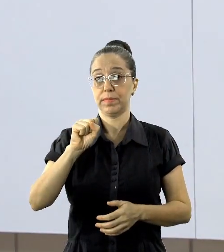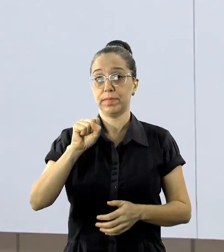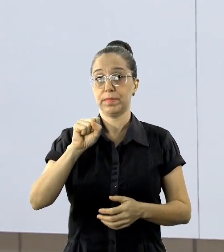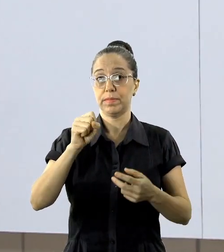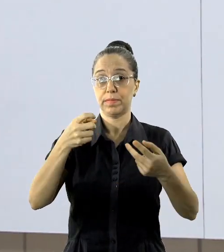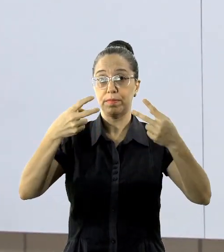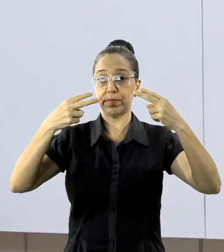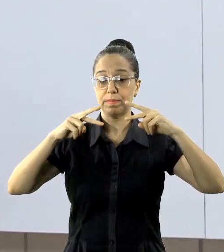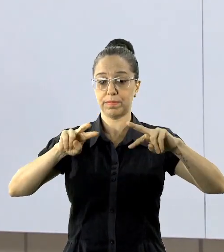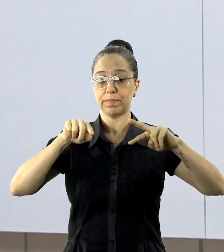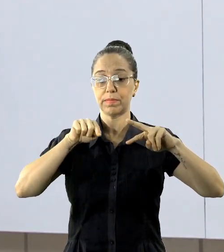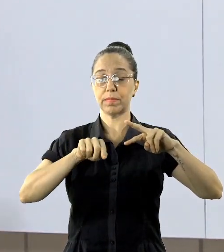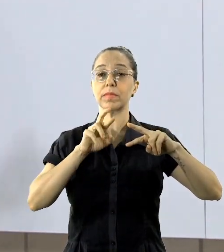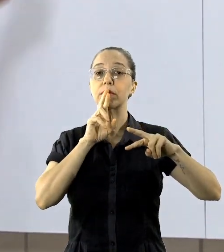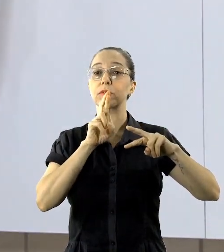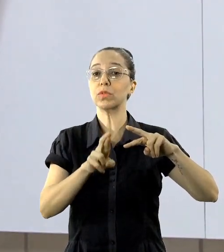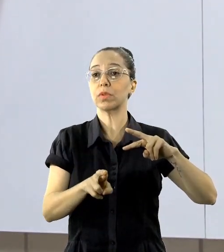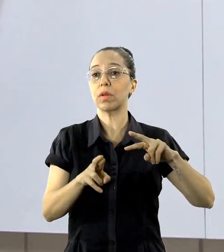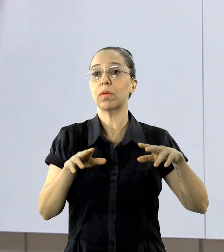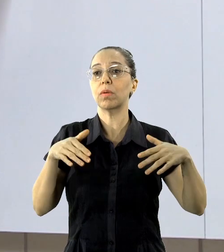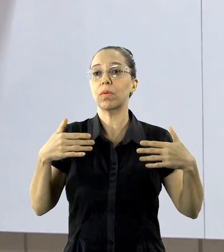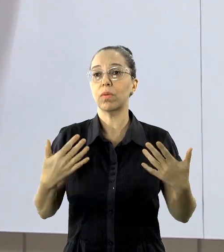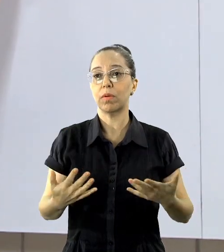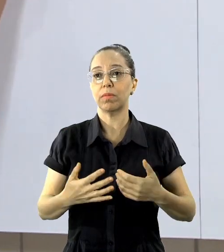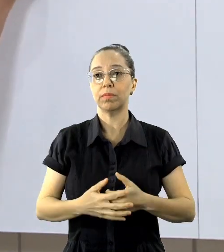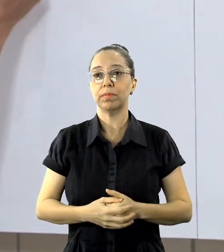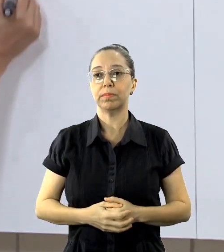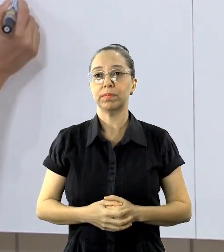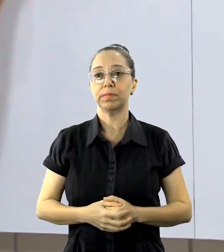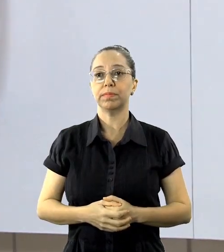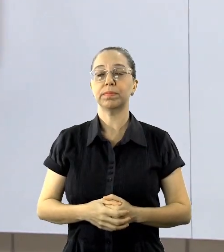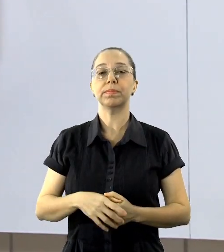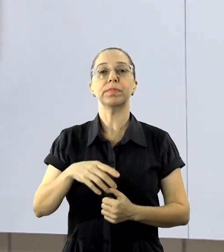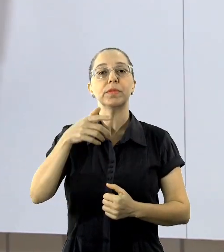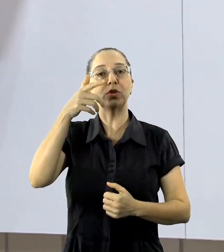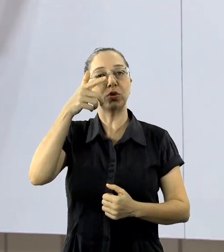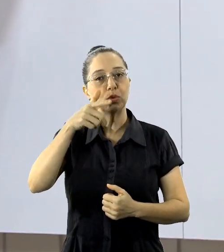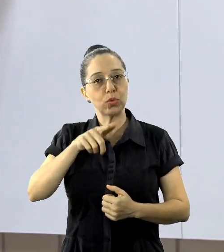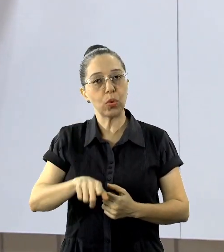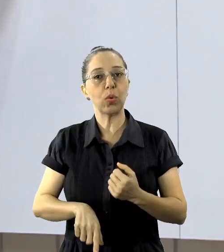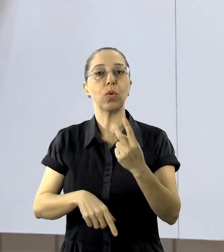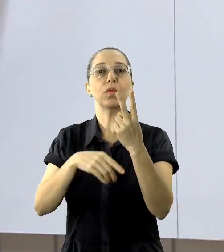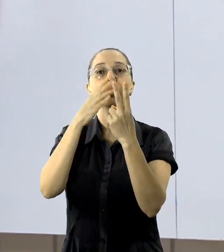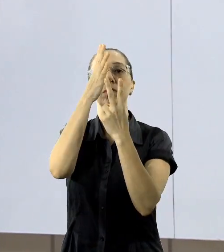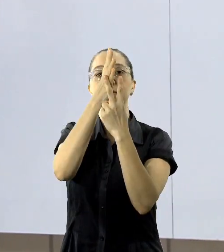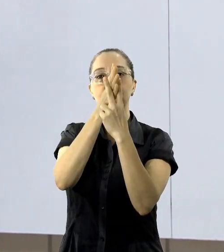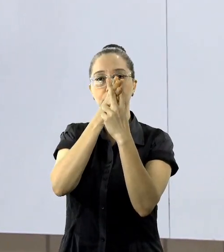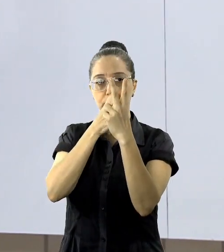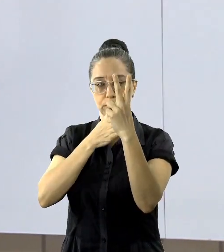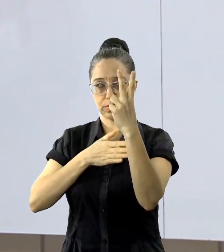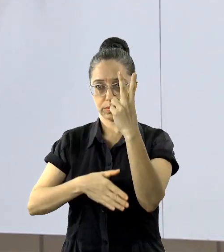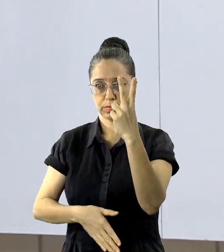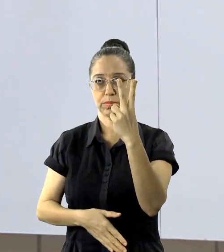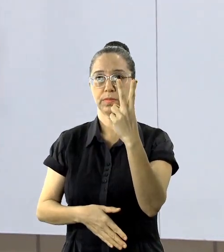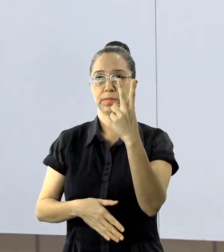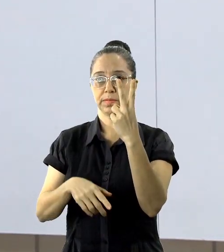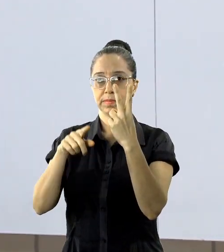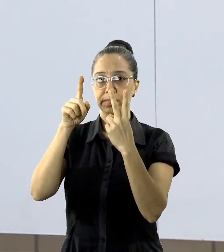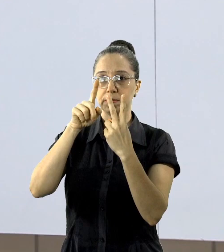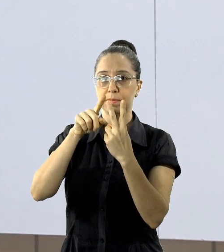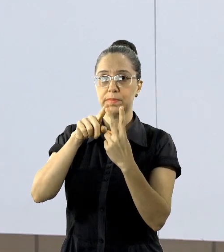idade do pai de Pedro. Vamos resolver? Vamos separar unidade da dezena, para que a